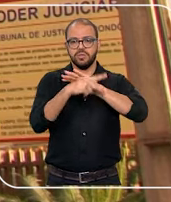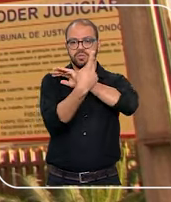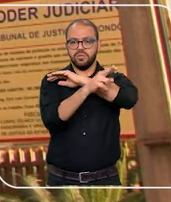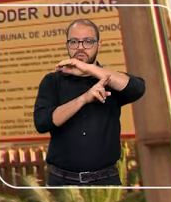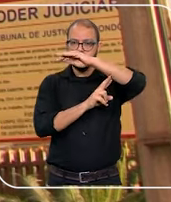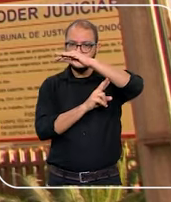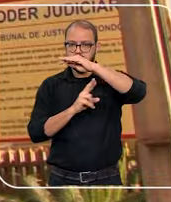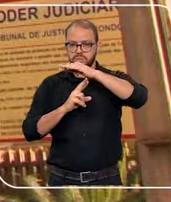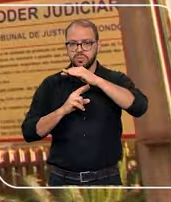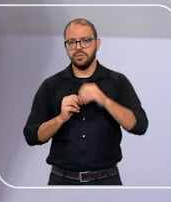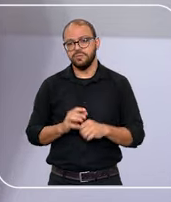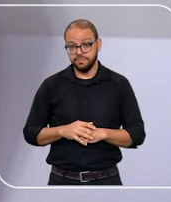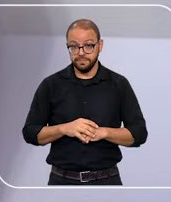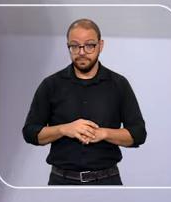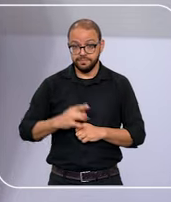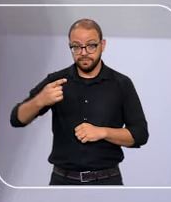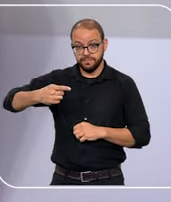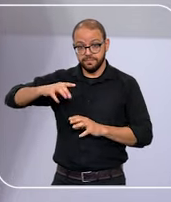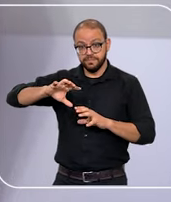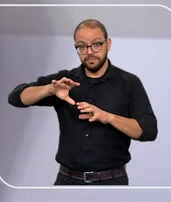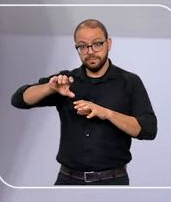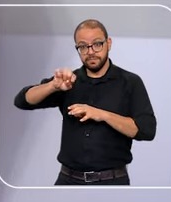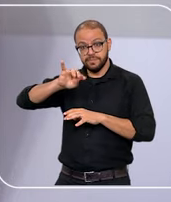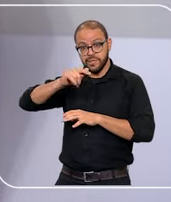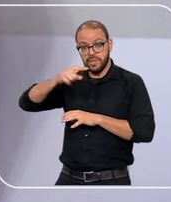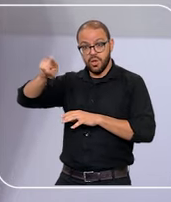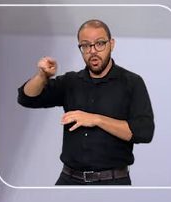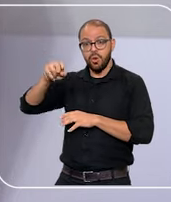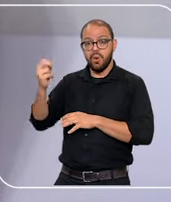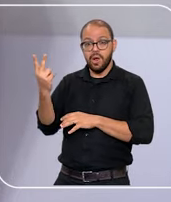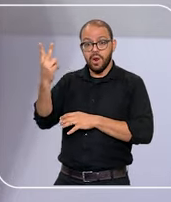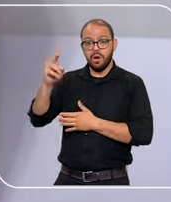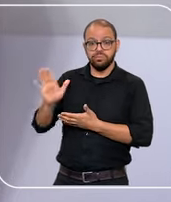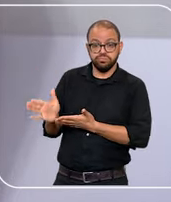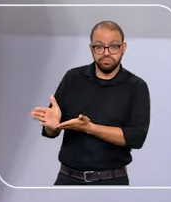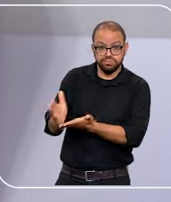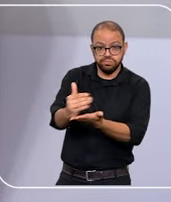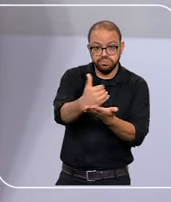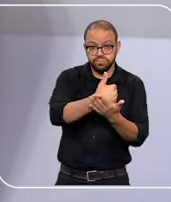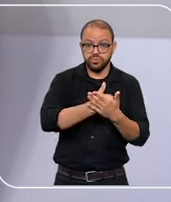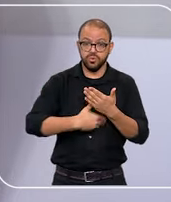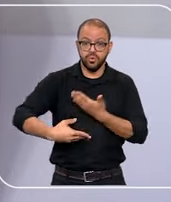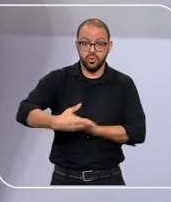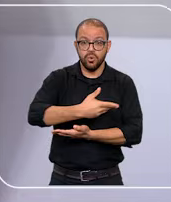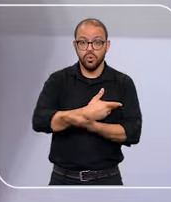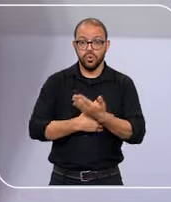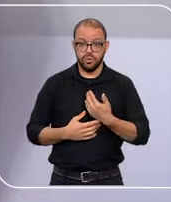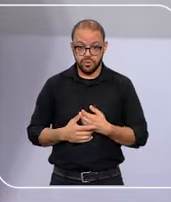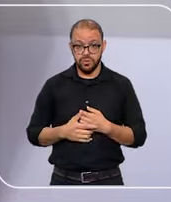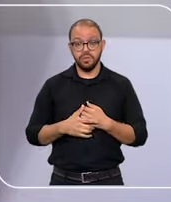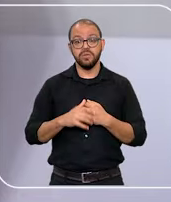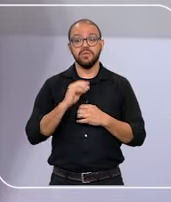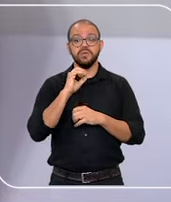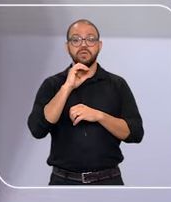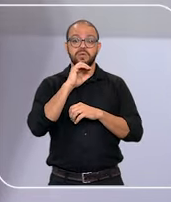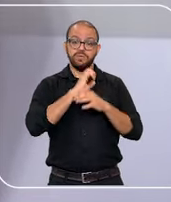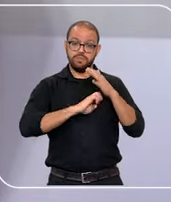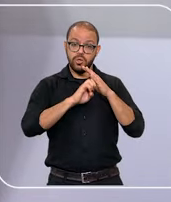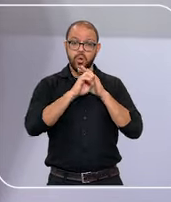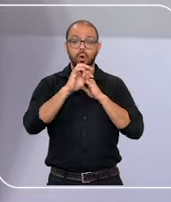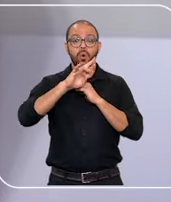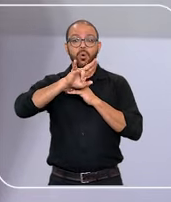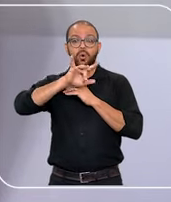Judiciário de Rondônia. Para a primeira sessão, valores arrecadados com interconexão e roaming de